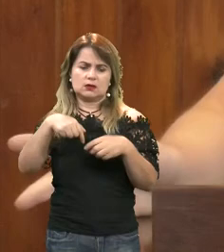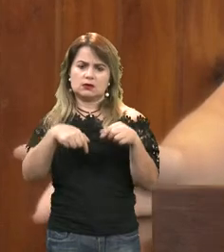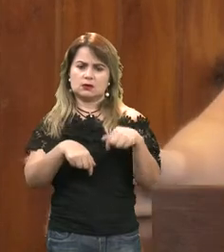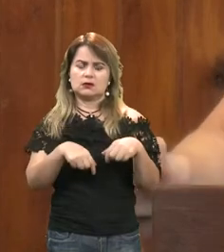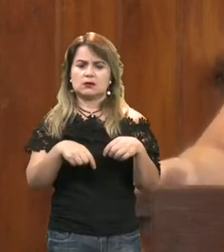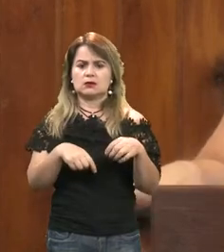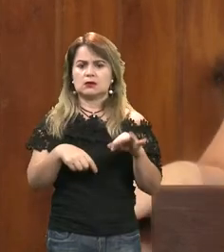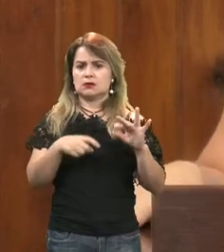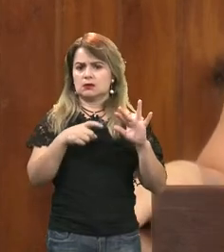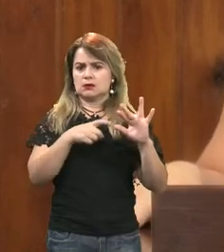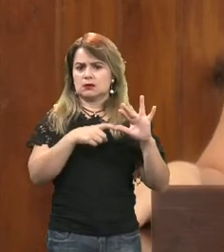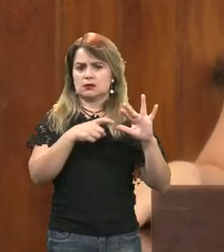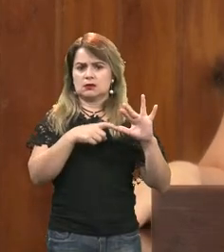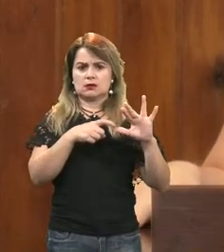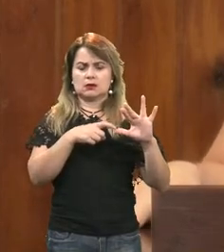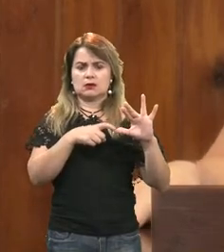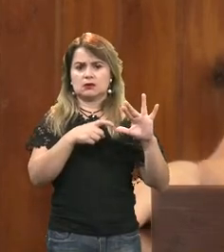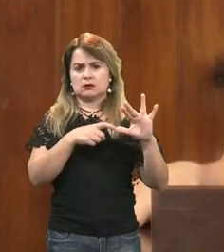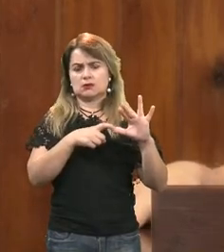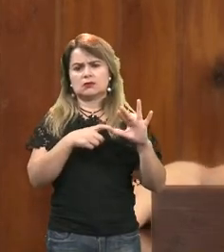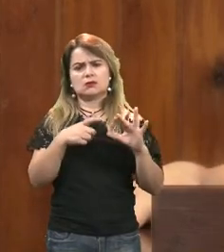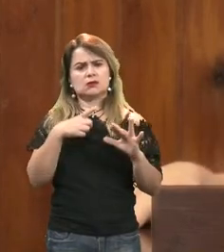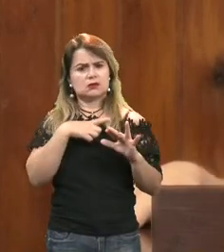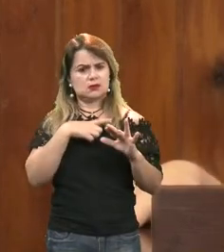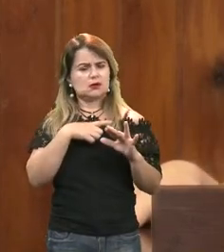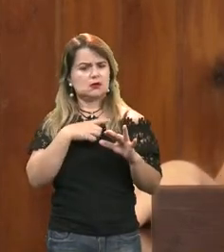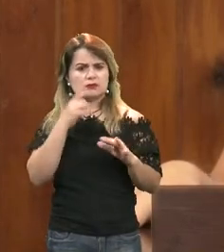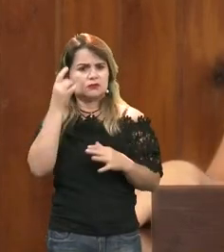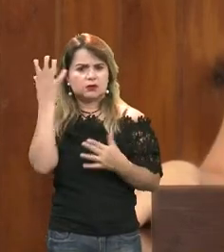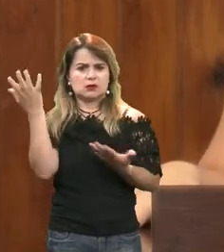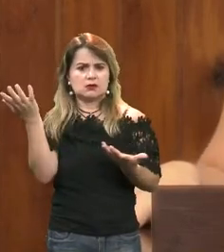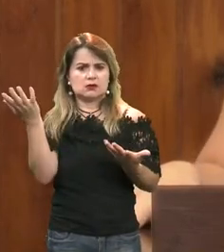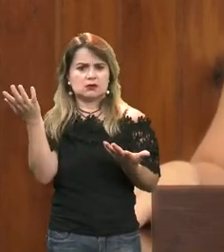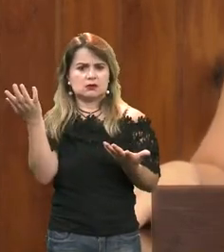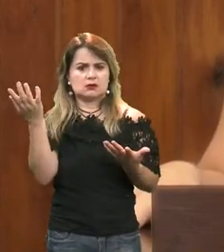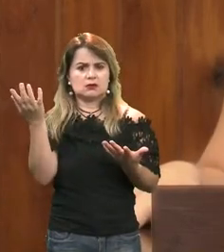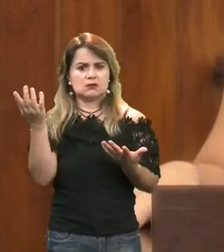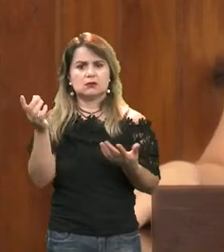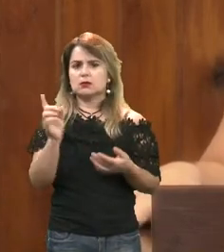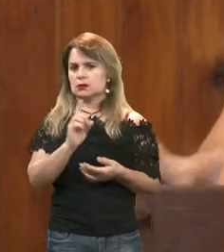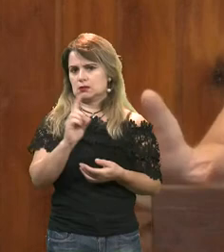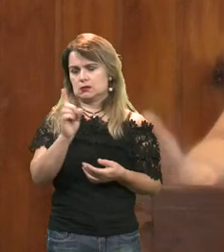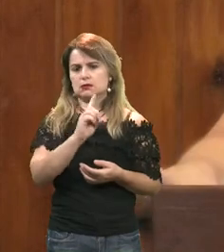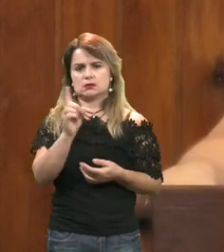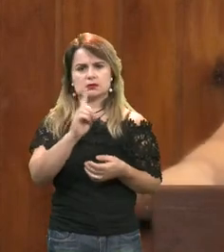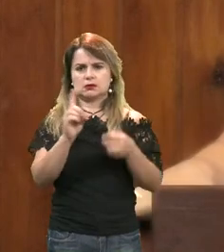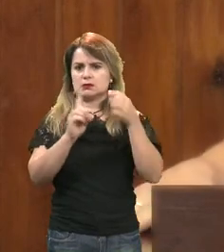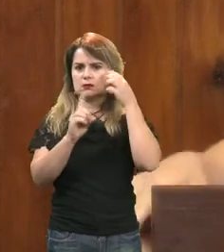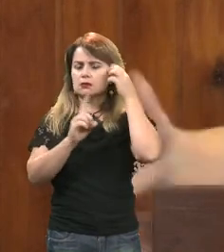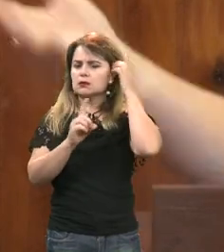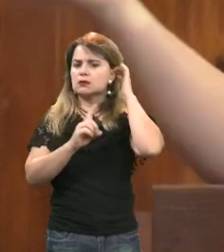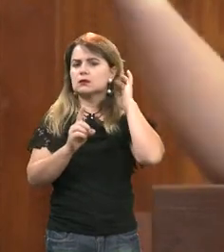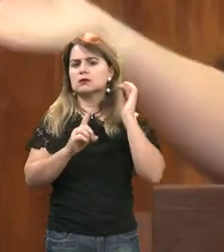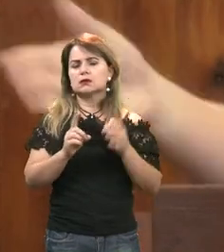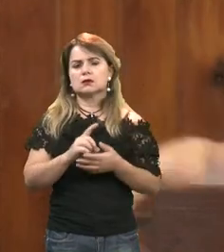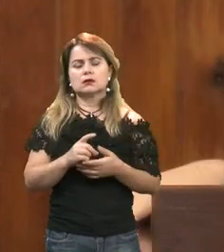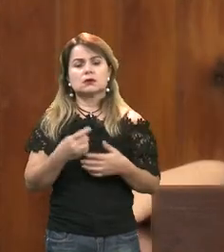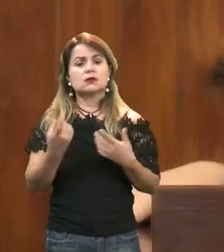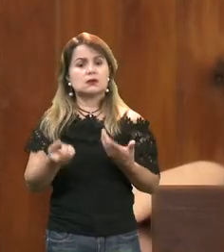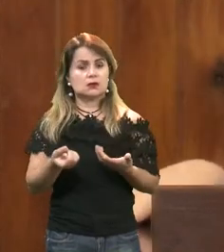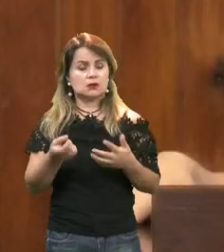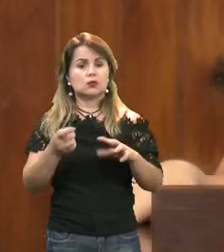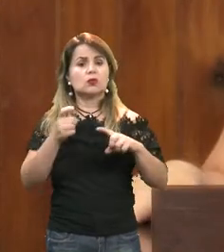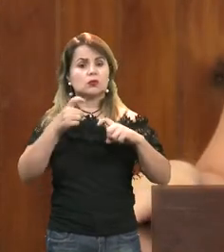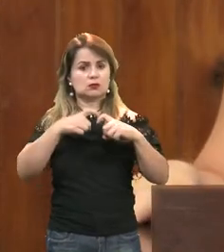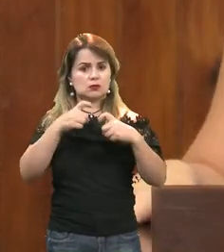Ora, então nós temos todas as soluções. Está fácil. Não. E aqui a gente esbarra no que o doutor Joaquim muito